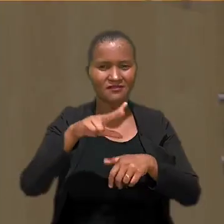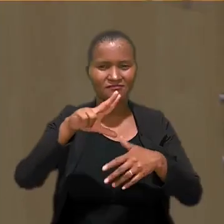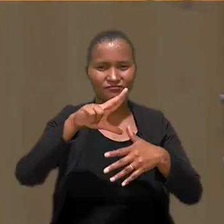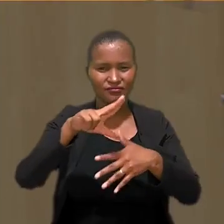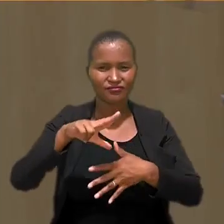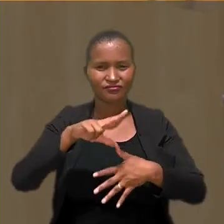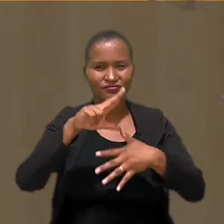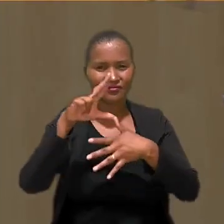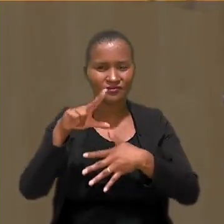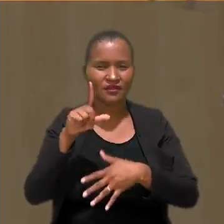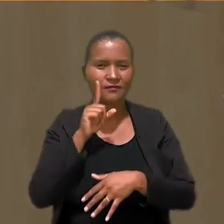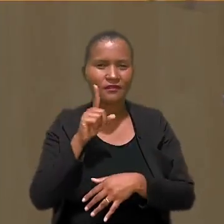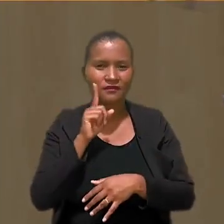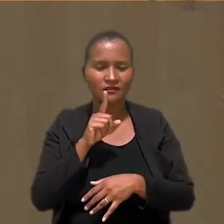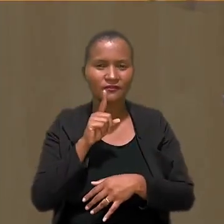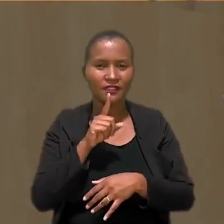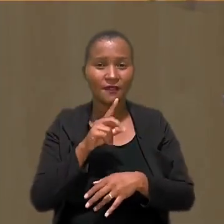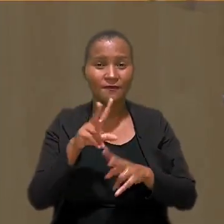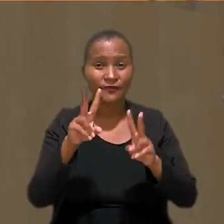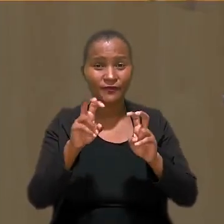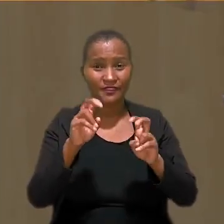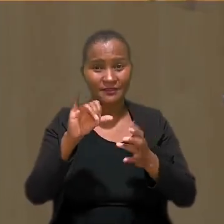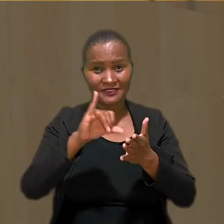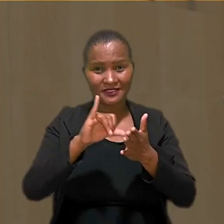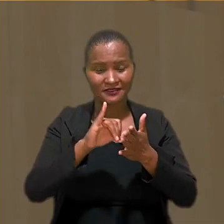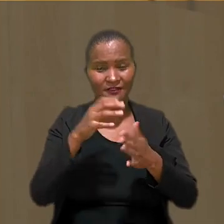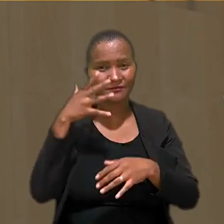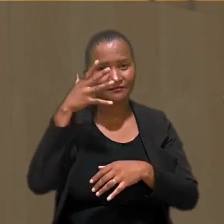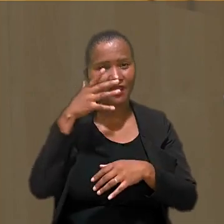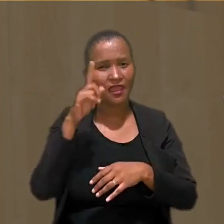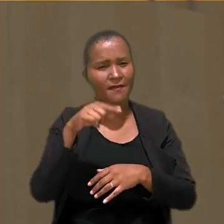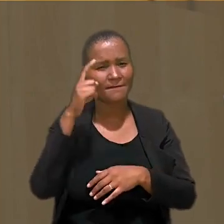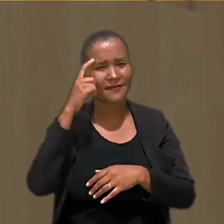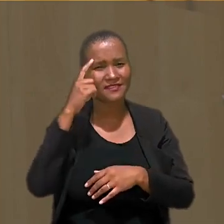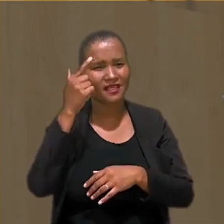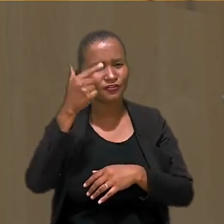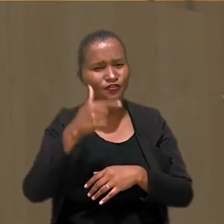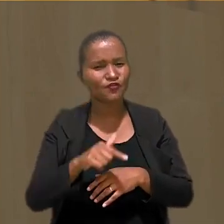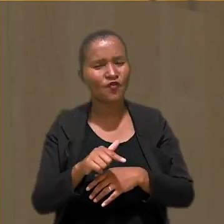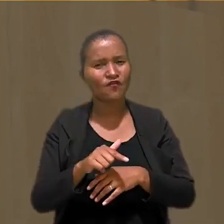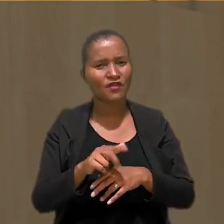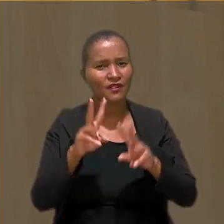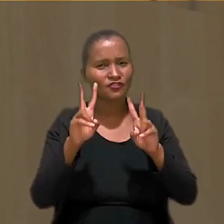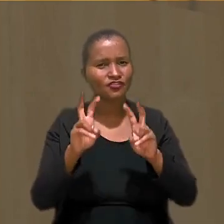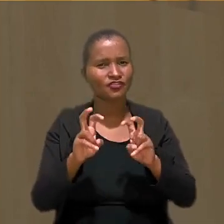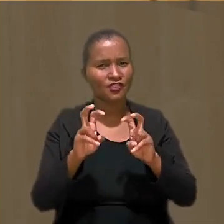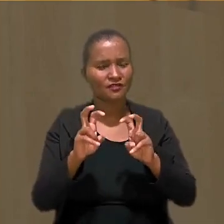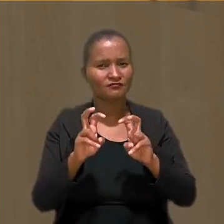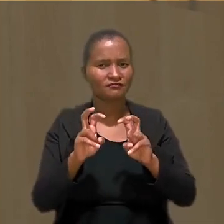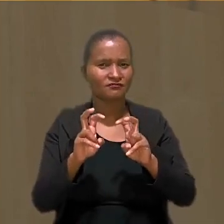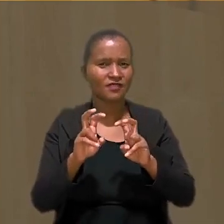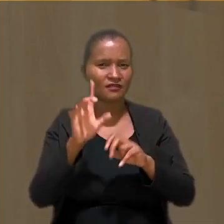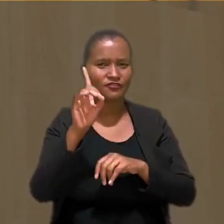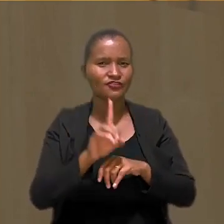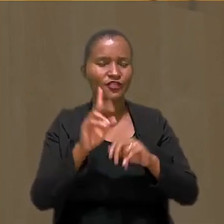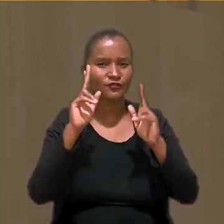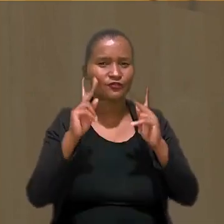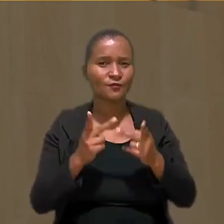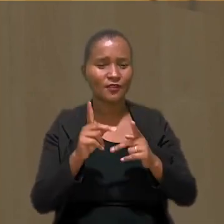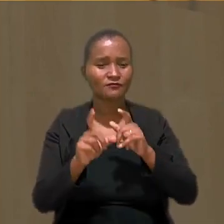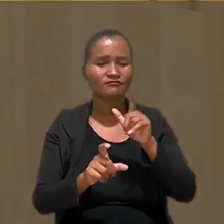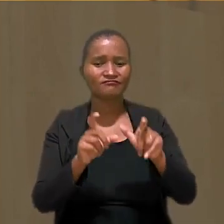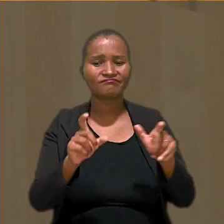tema central da minha palestra é repensar a ideia de direitos humanos à luz de sujeitos que muitas vezes não